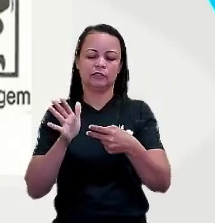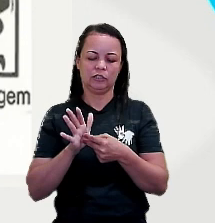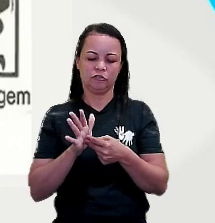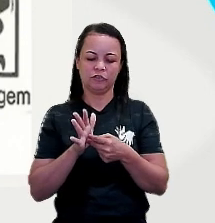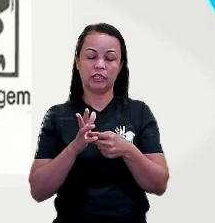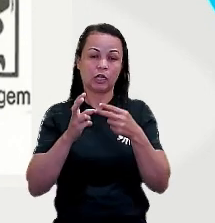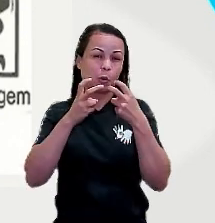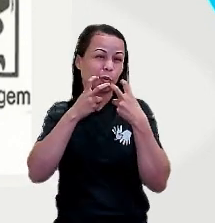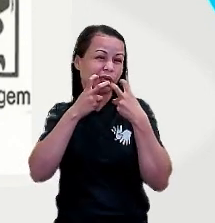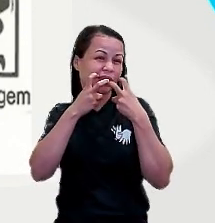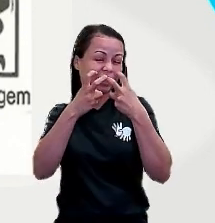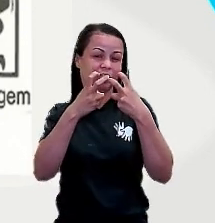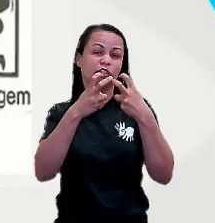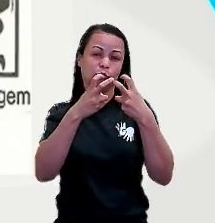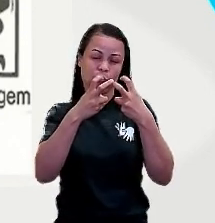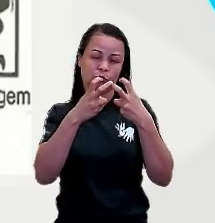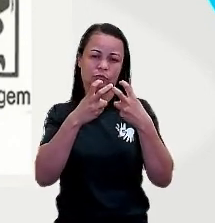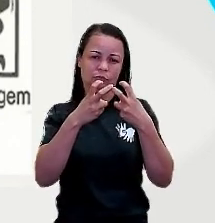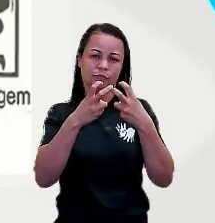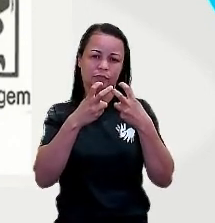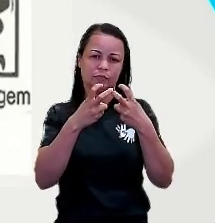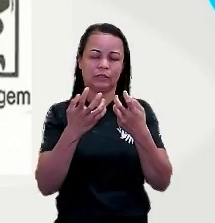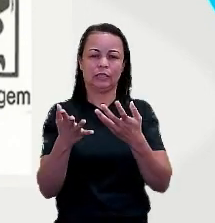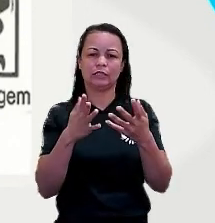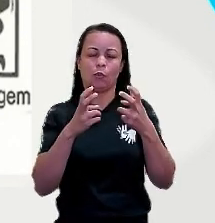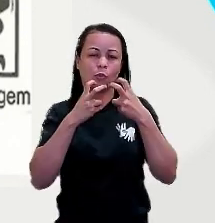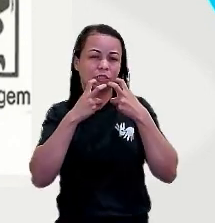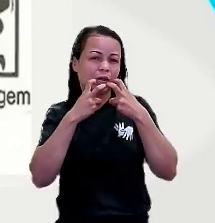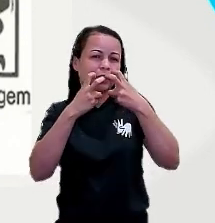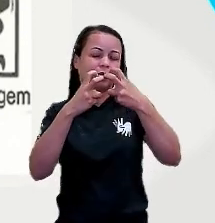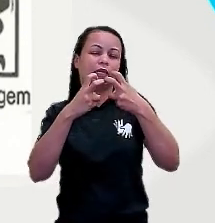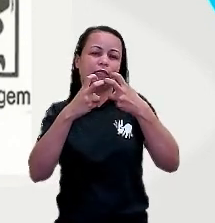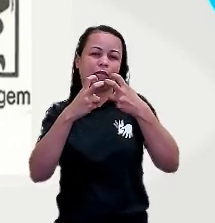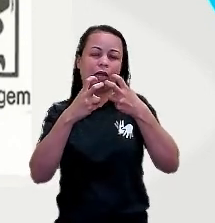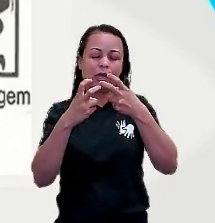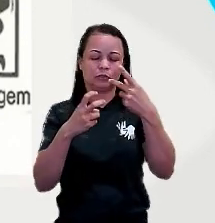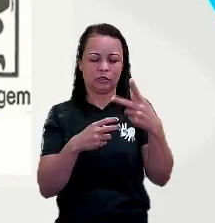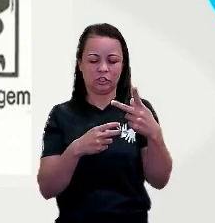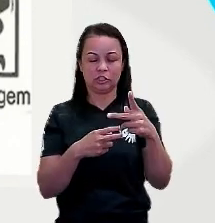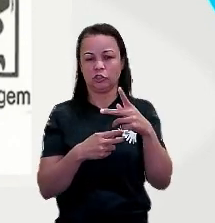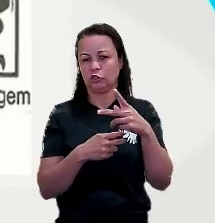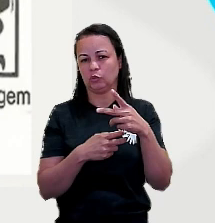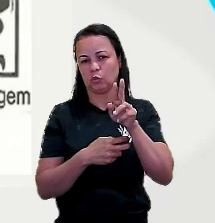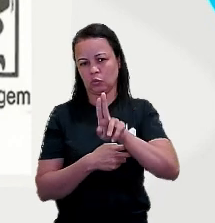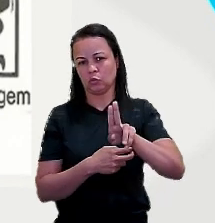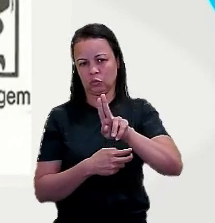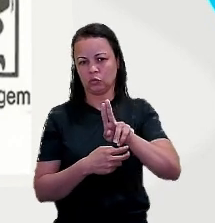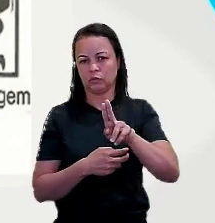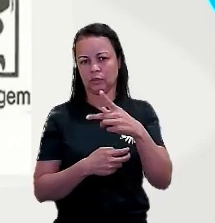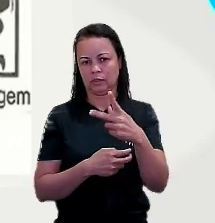o grito de um personagem. Quando o personagem está dando um grito, a gente usa esse tipo de balão.